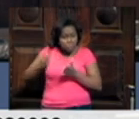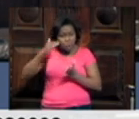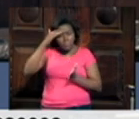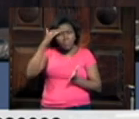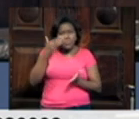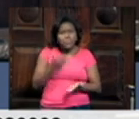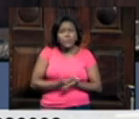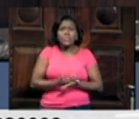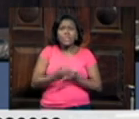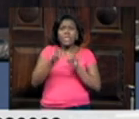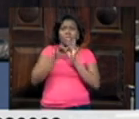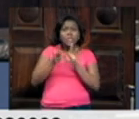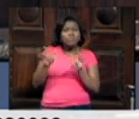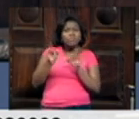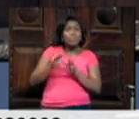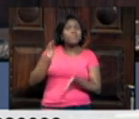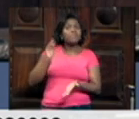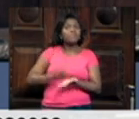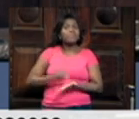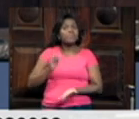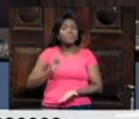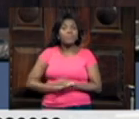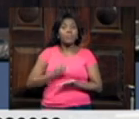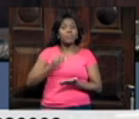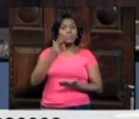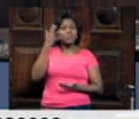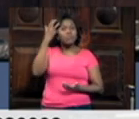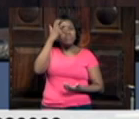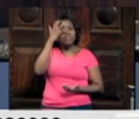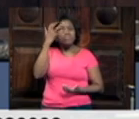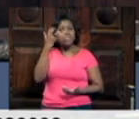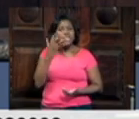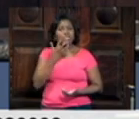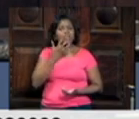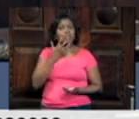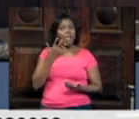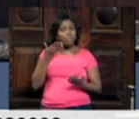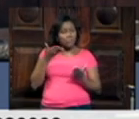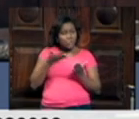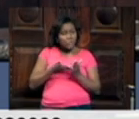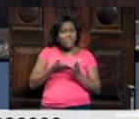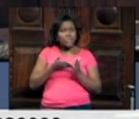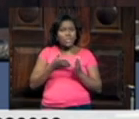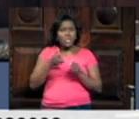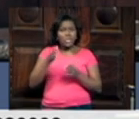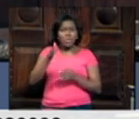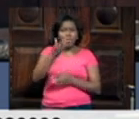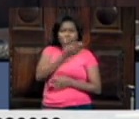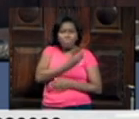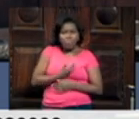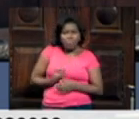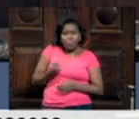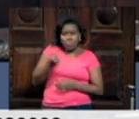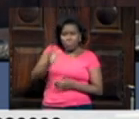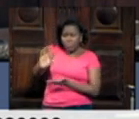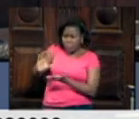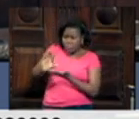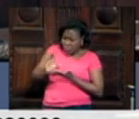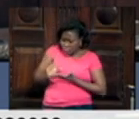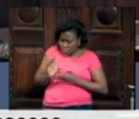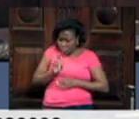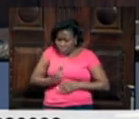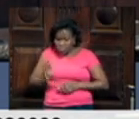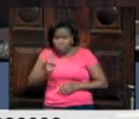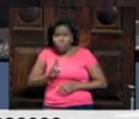democracia, a ausência de seriedade no tratamento dos recursos públicos, a gente não está vendo de